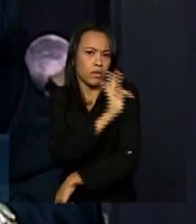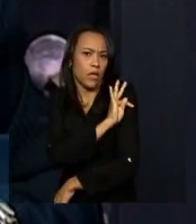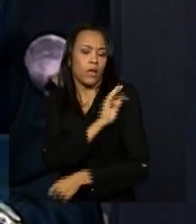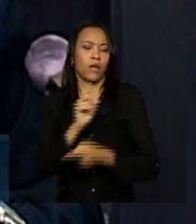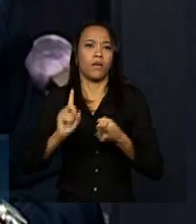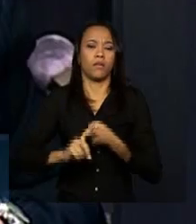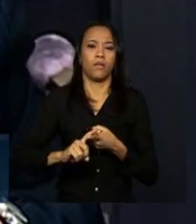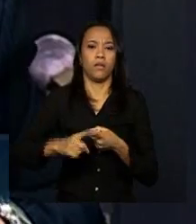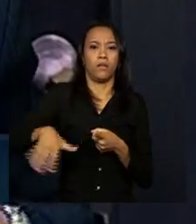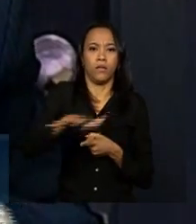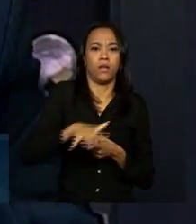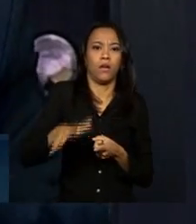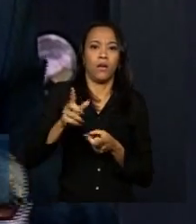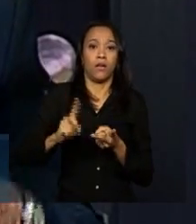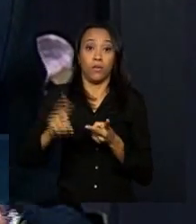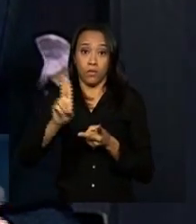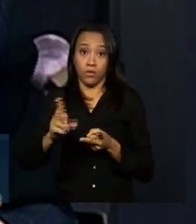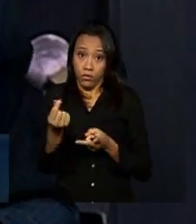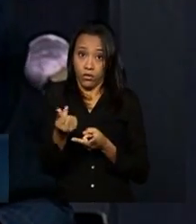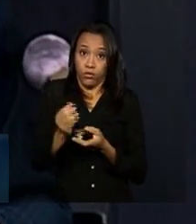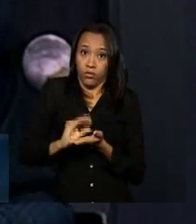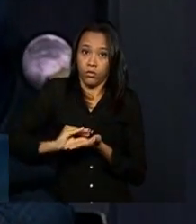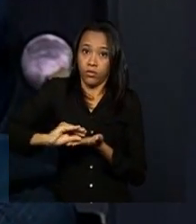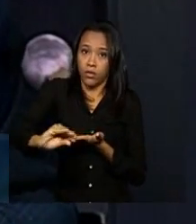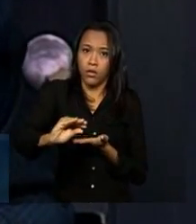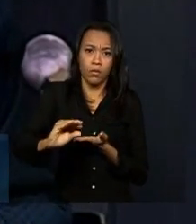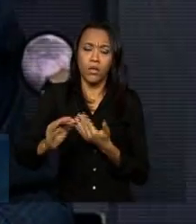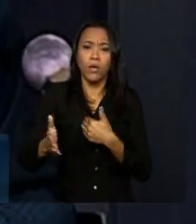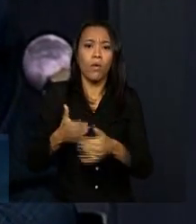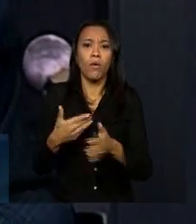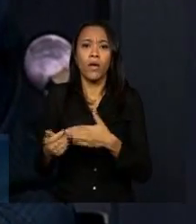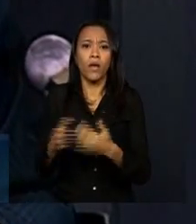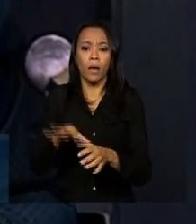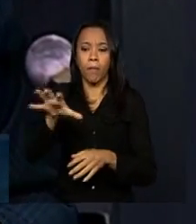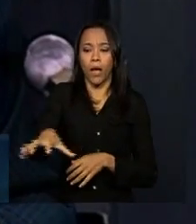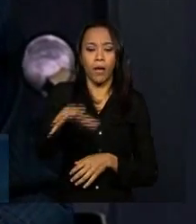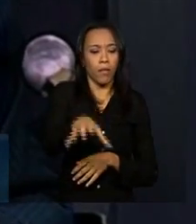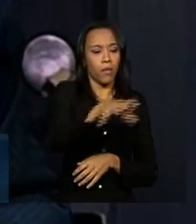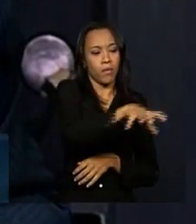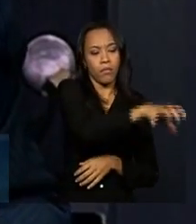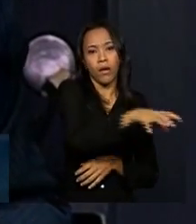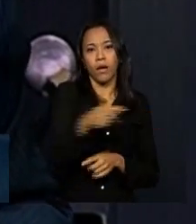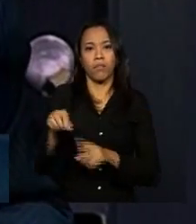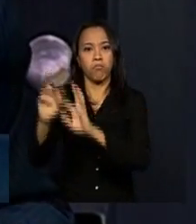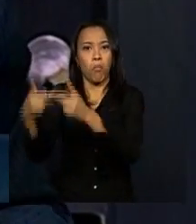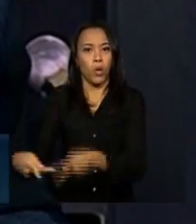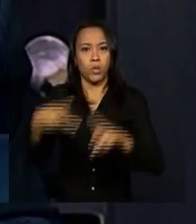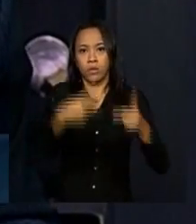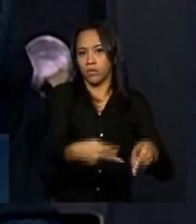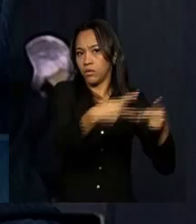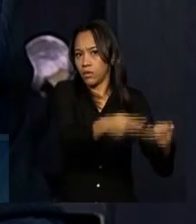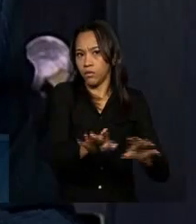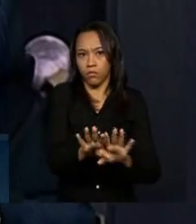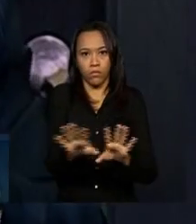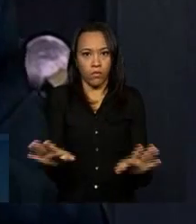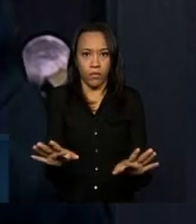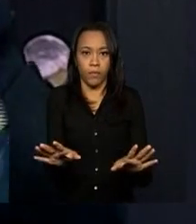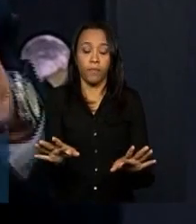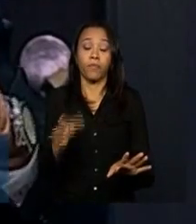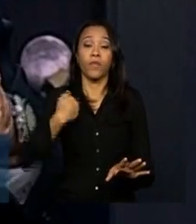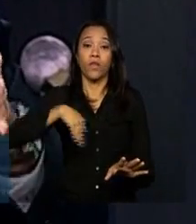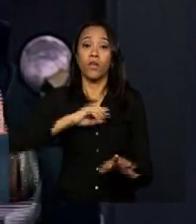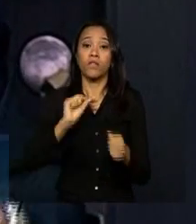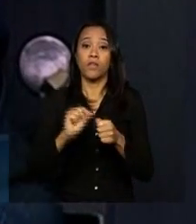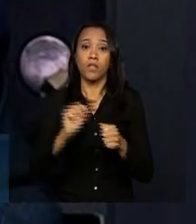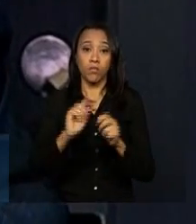do de de qualquer uma das operações é por isso que nós fazemos toda essa